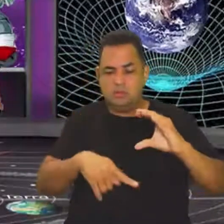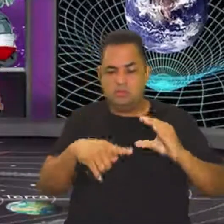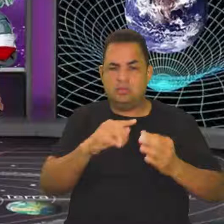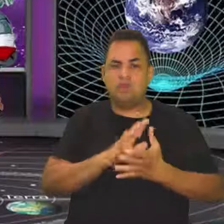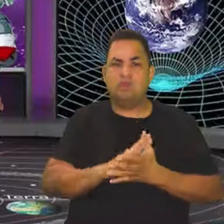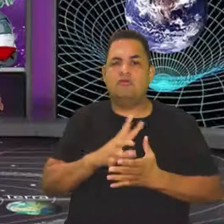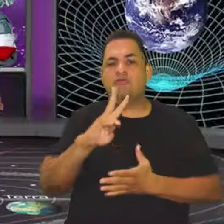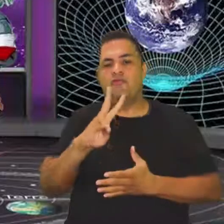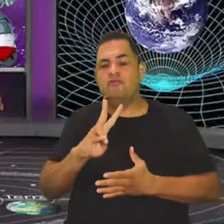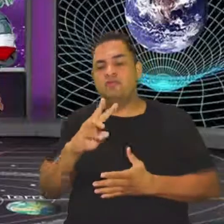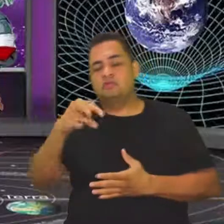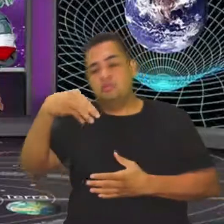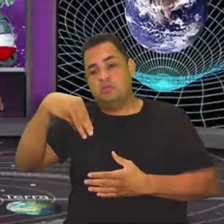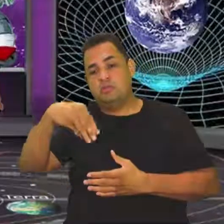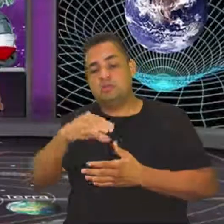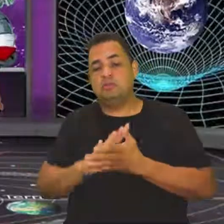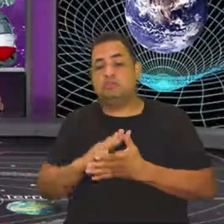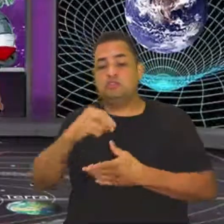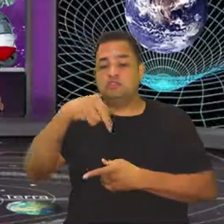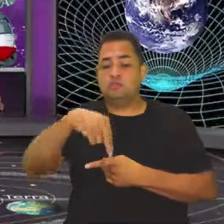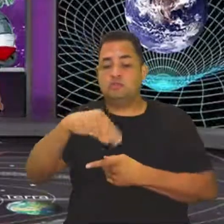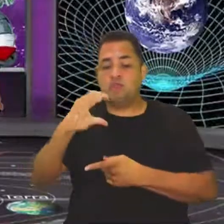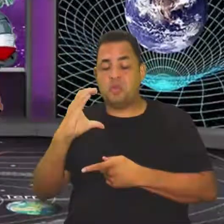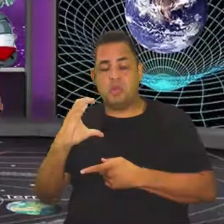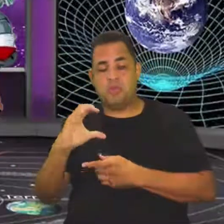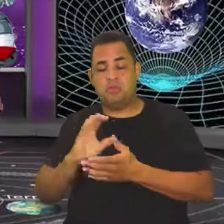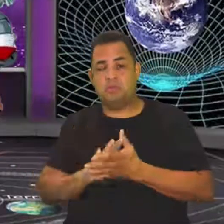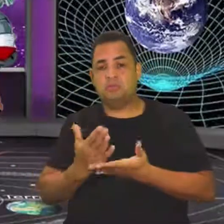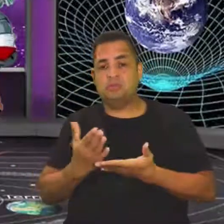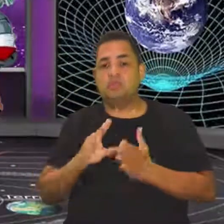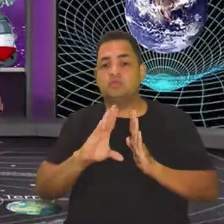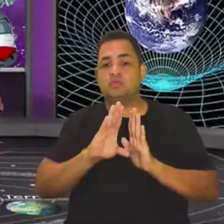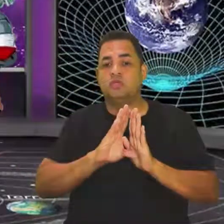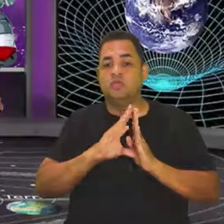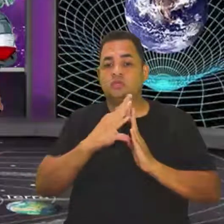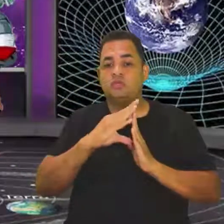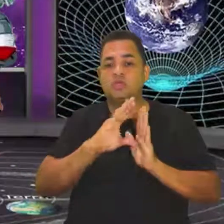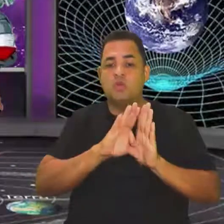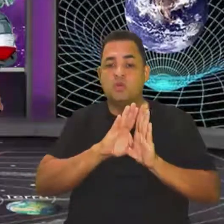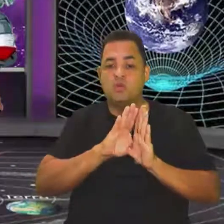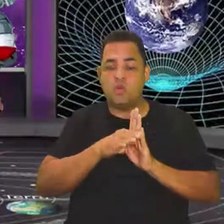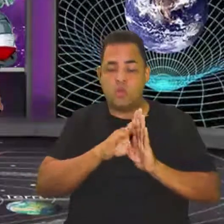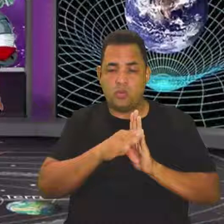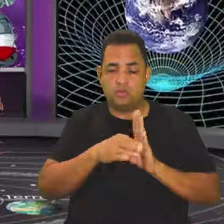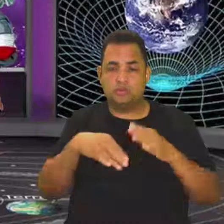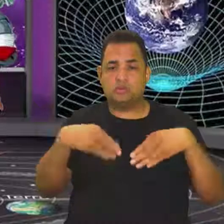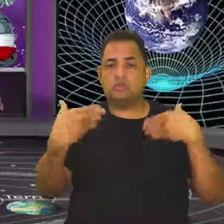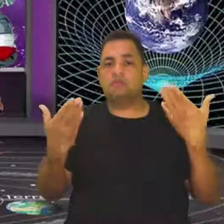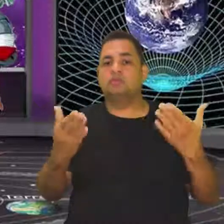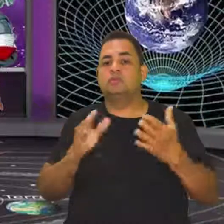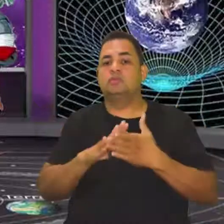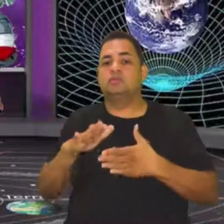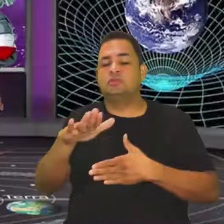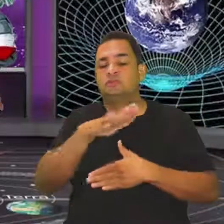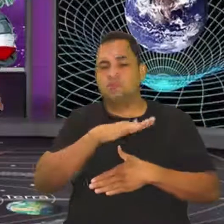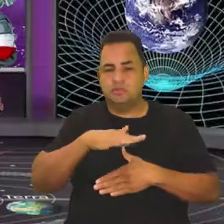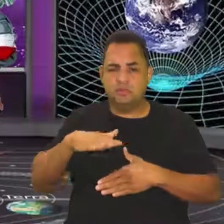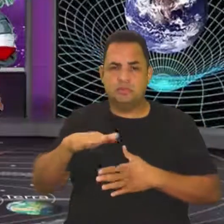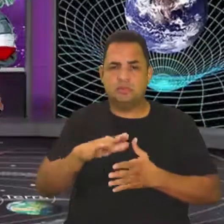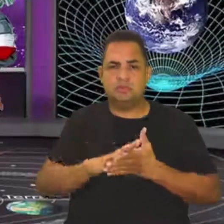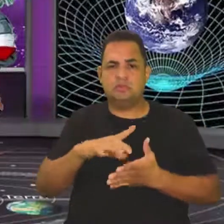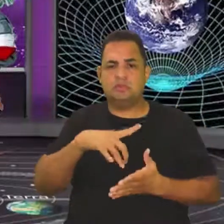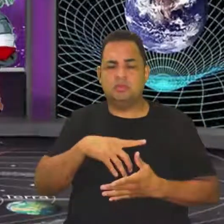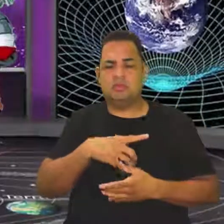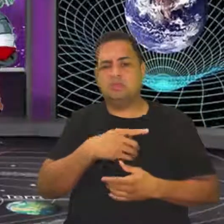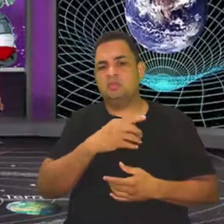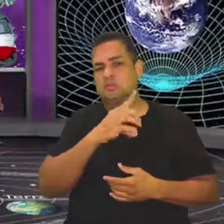metro, em newtons por coulomb. Então, são definições, gente. Observar que numa superfície só, eu tenho o quê? O mesmo